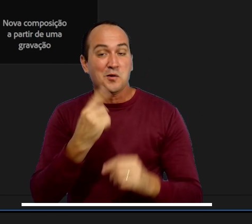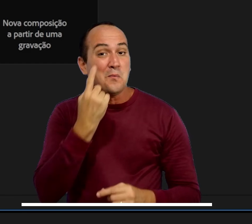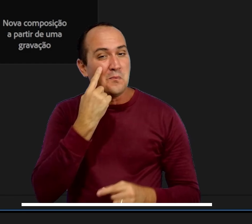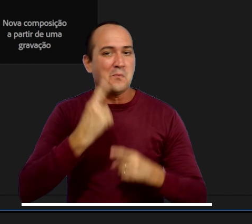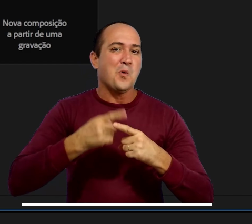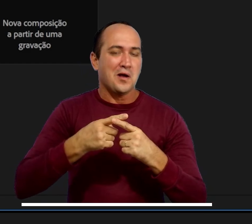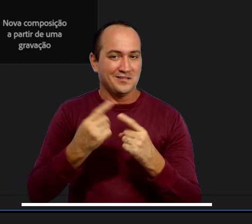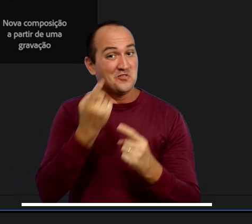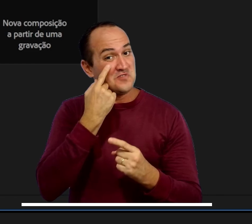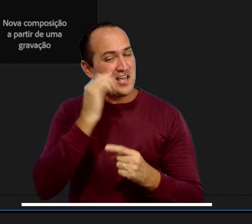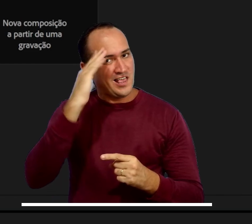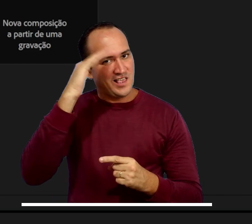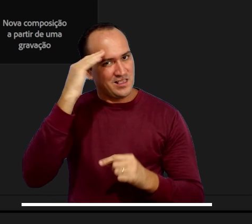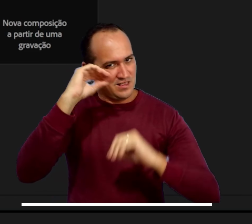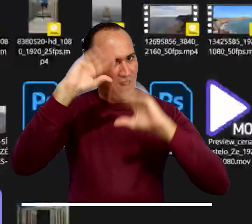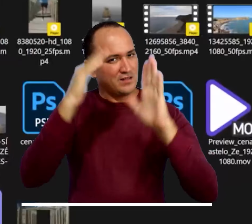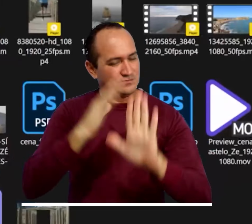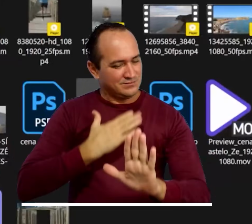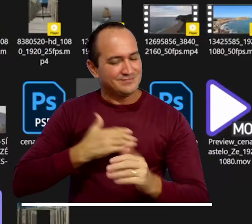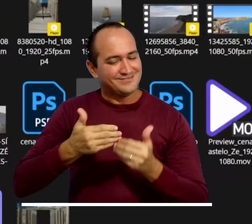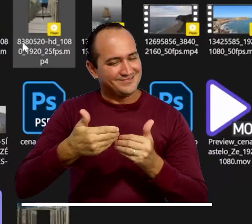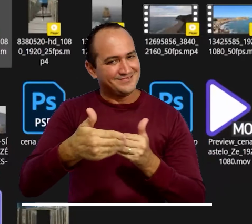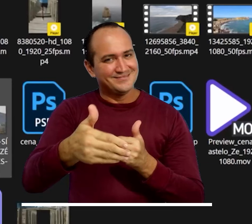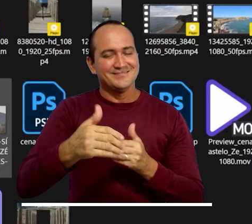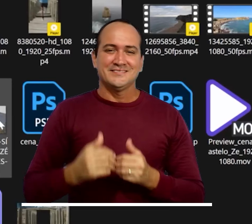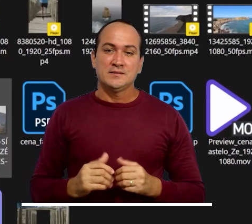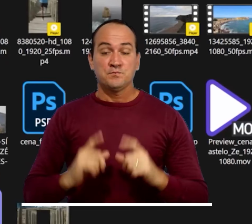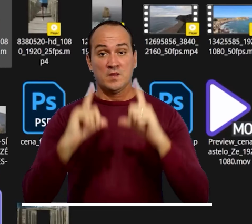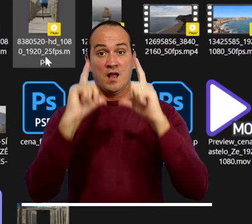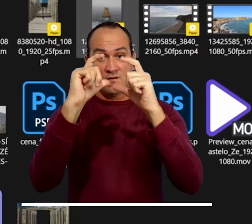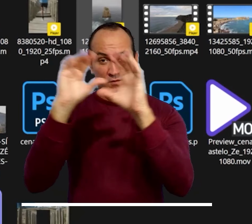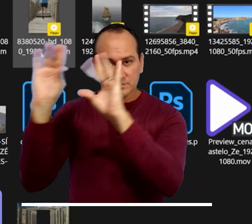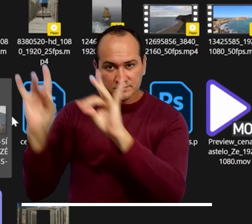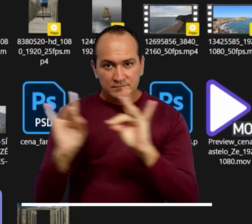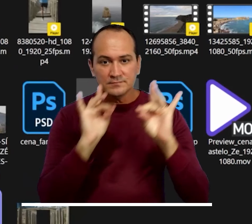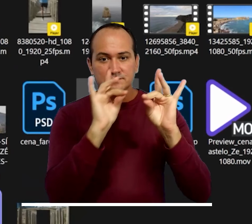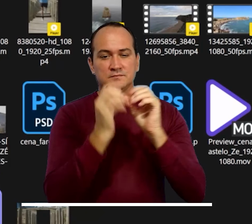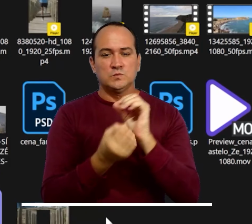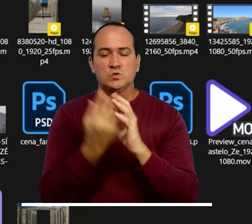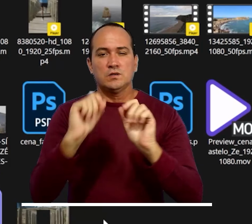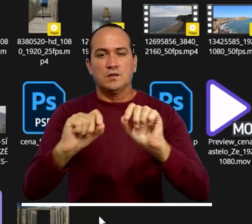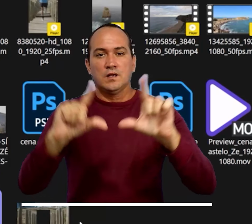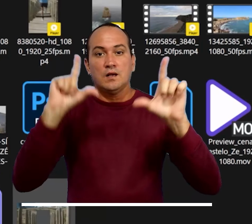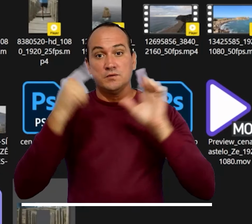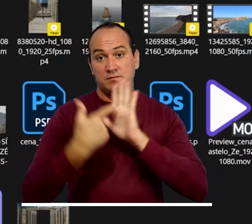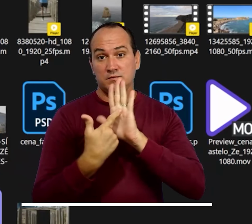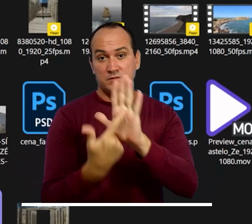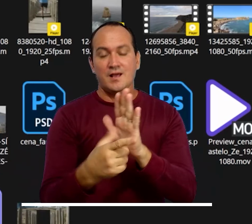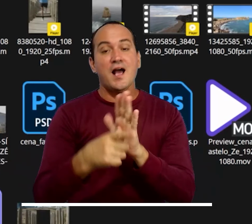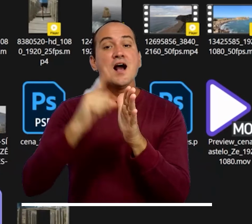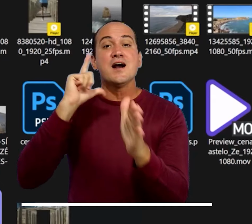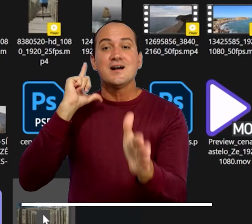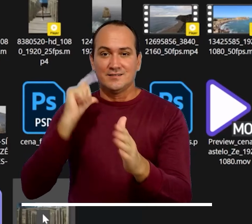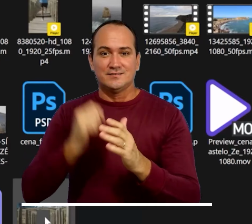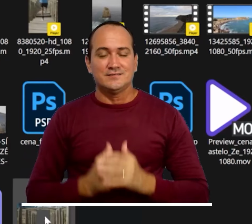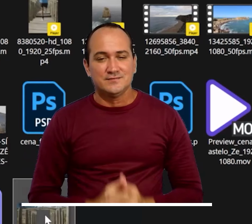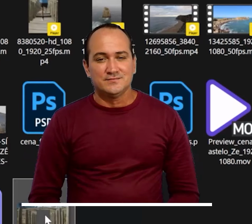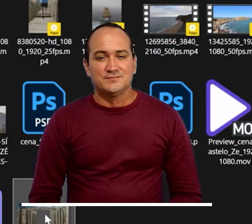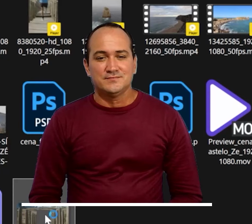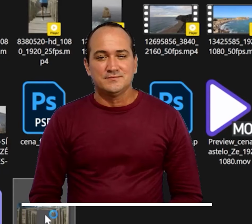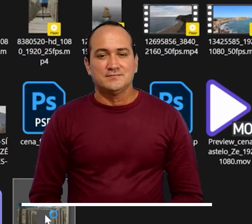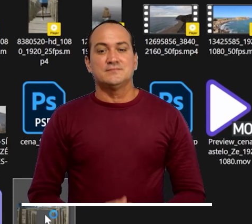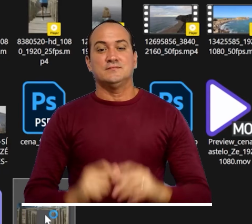eu vou puxar lá, vou pegar aqui a foto que eu tinha gerado antes, pessoal, vou até abrir aqui para mostrar para vocês.